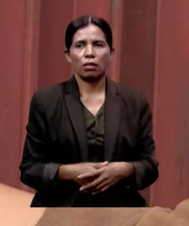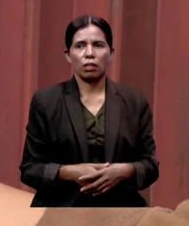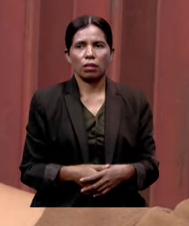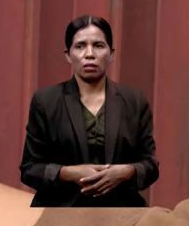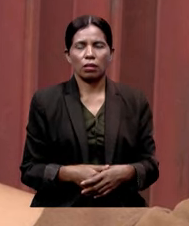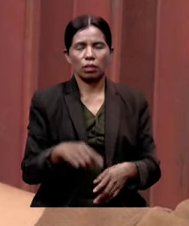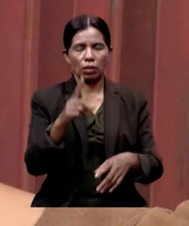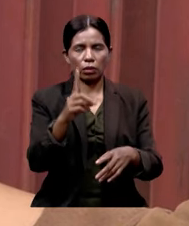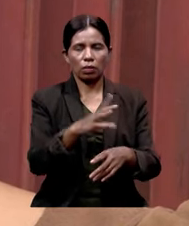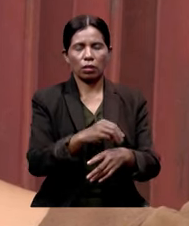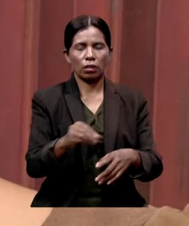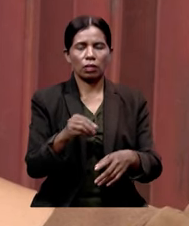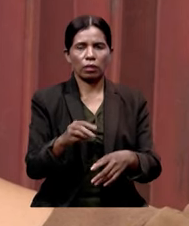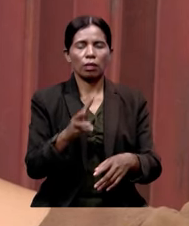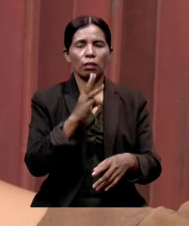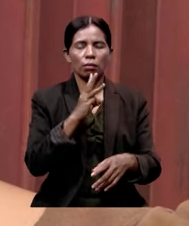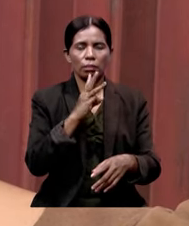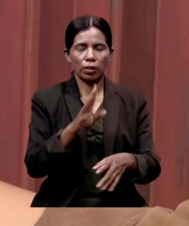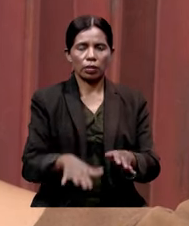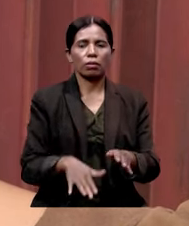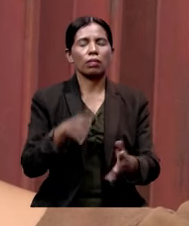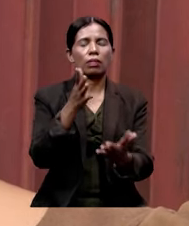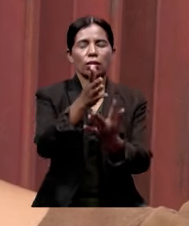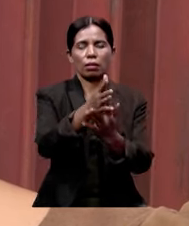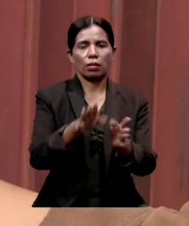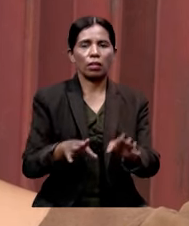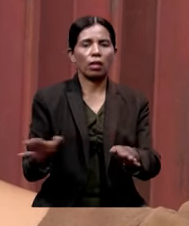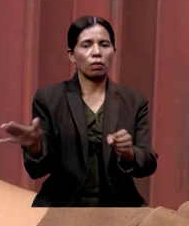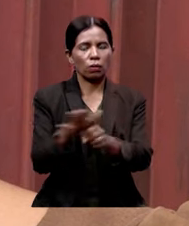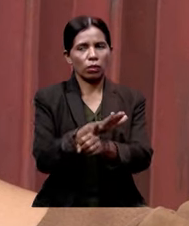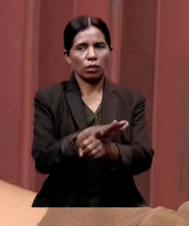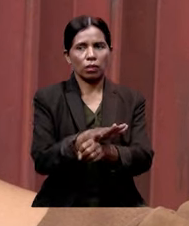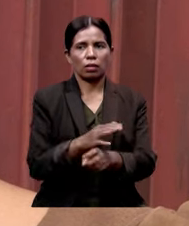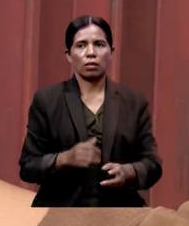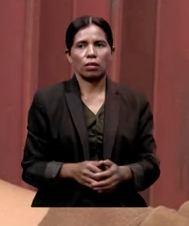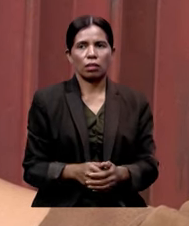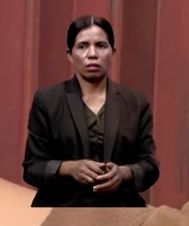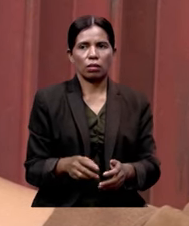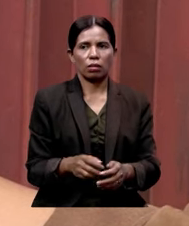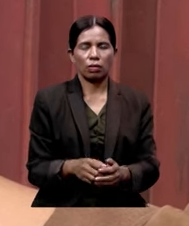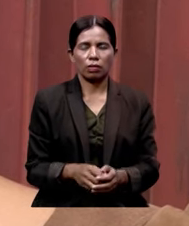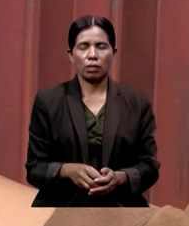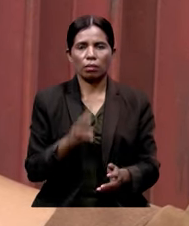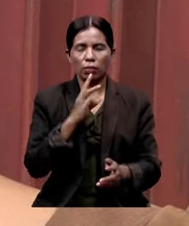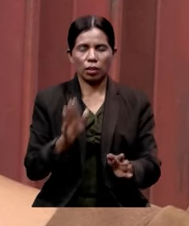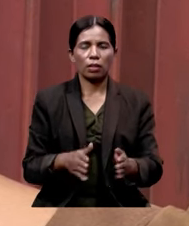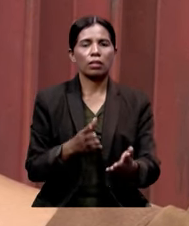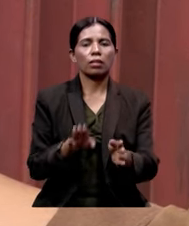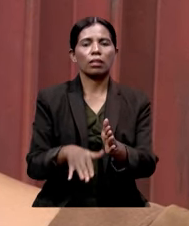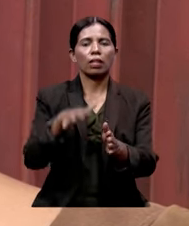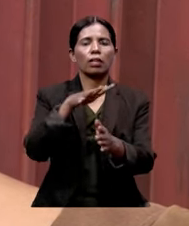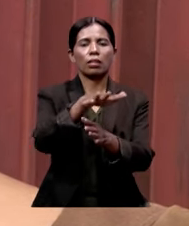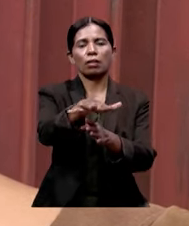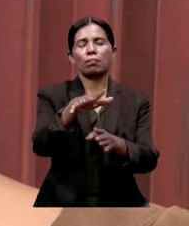hele tonit motat saya na tambo udane be hele 30 menit sen udane saya na